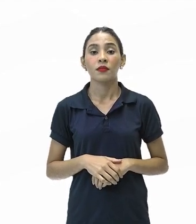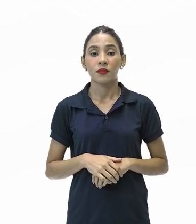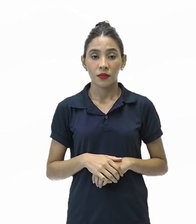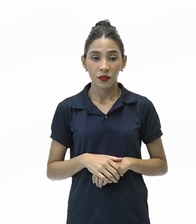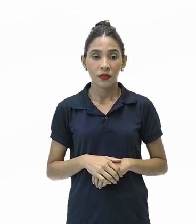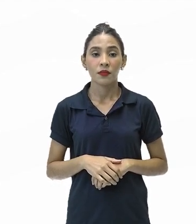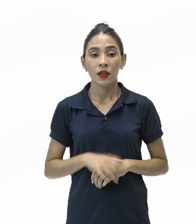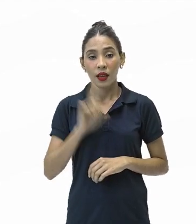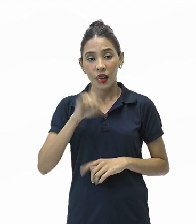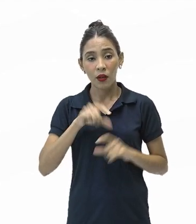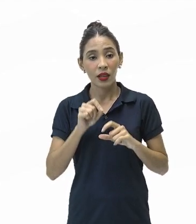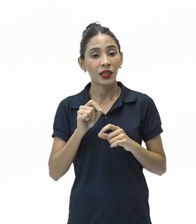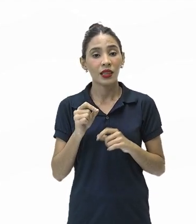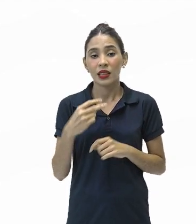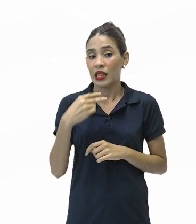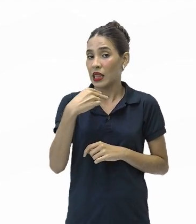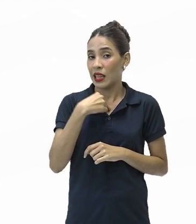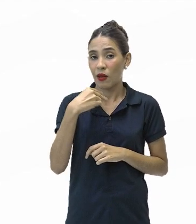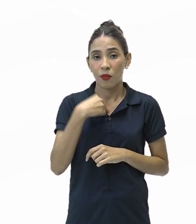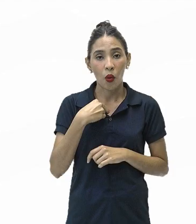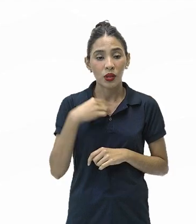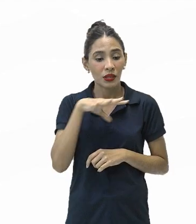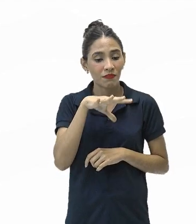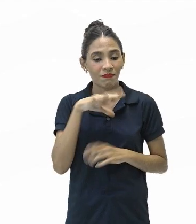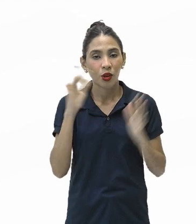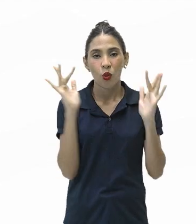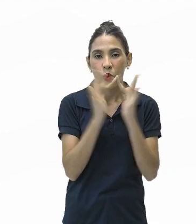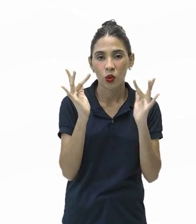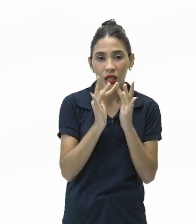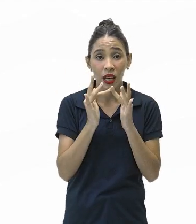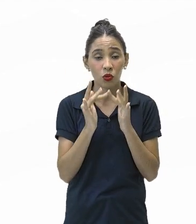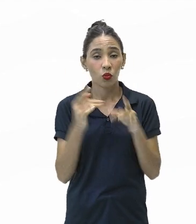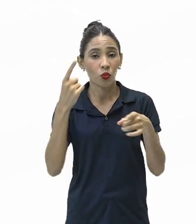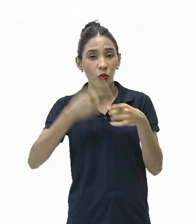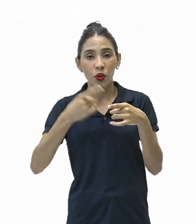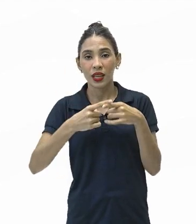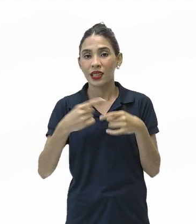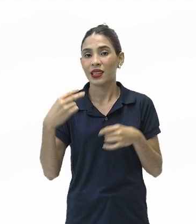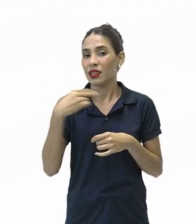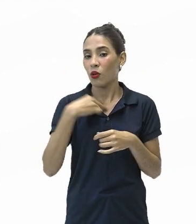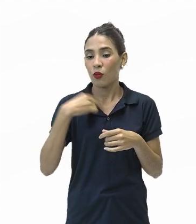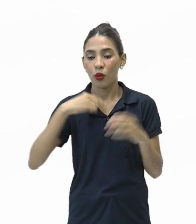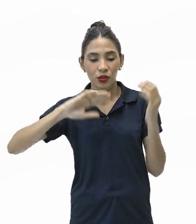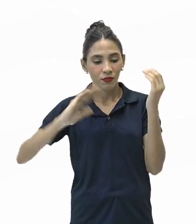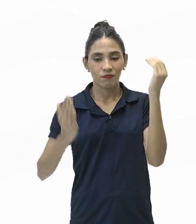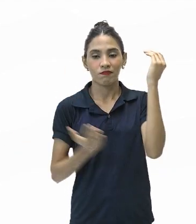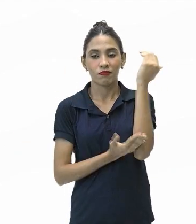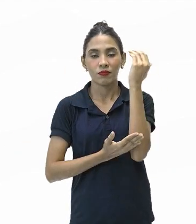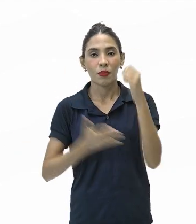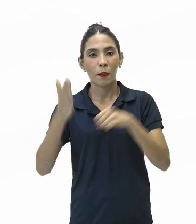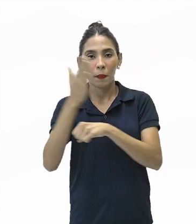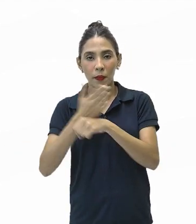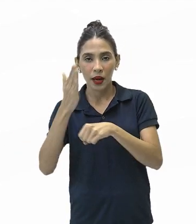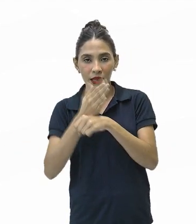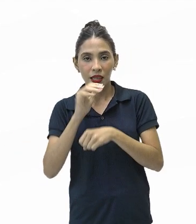permanente são intocáveis, em regra, não podem ser suprimidas para as